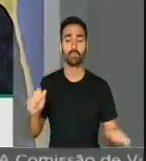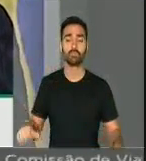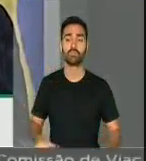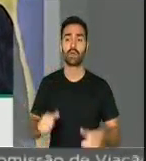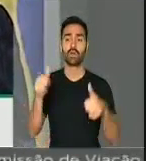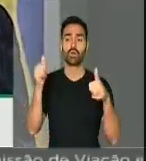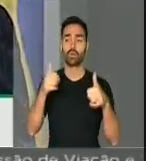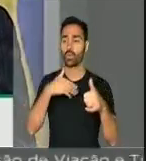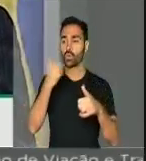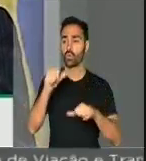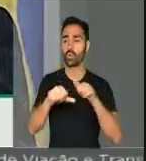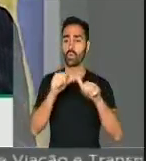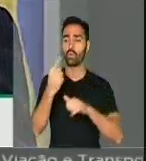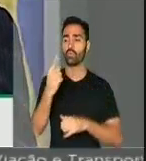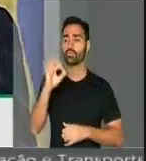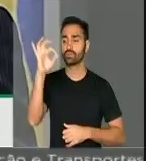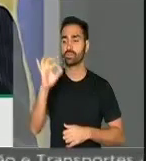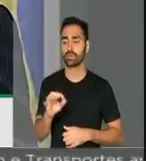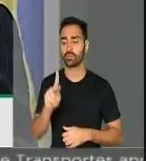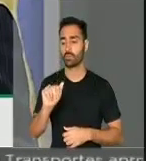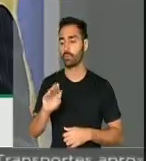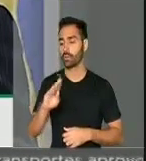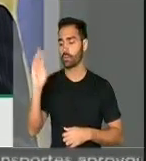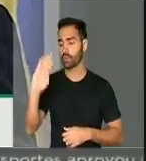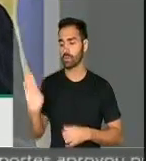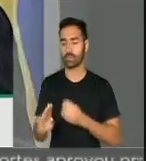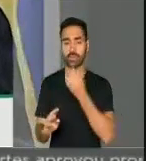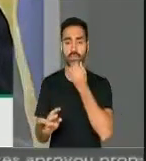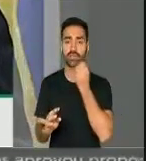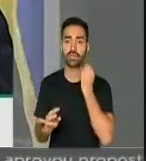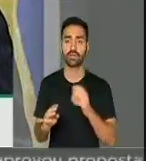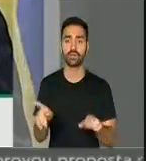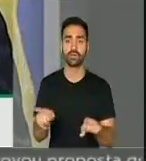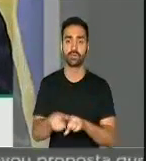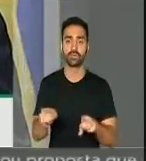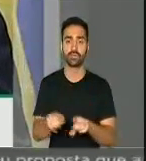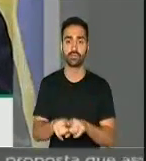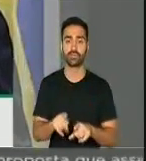de 1% no PIB do nosso país. Nós tivemos pelo quinto